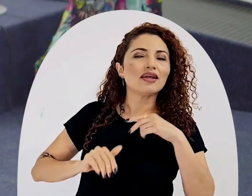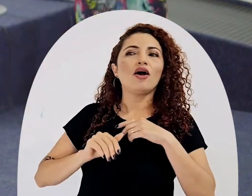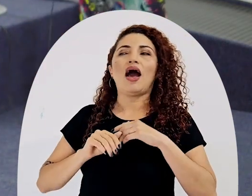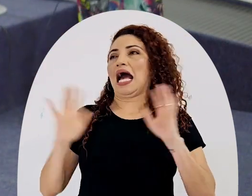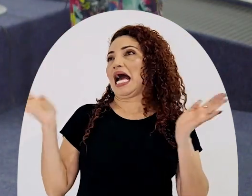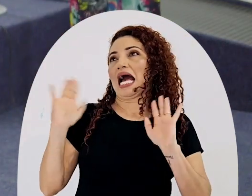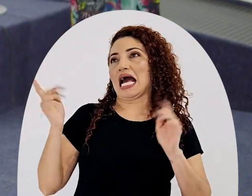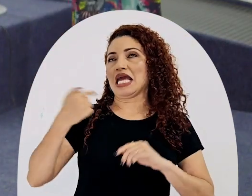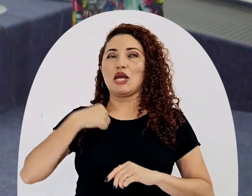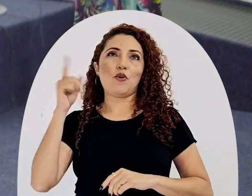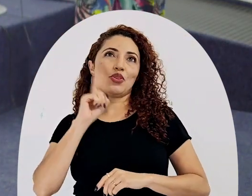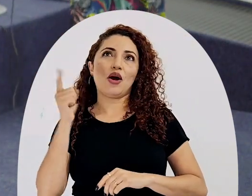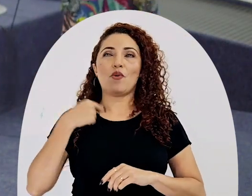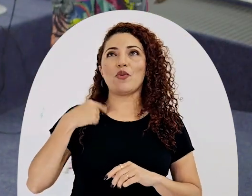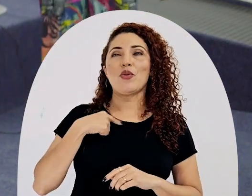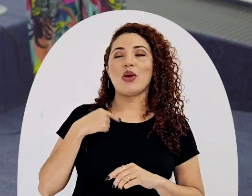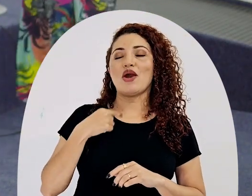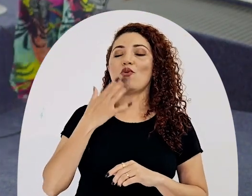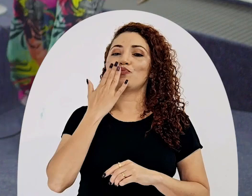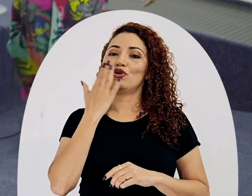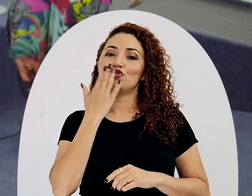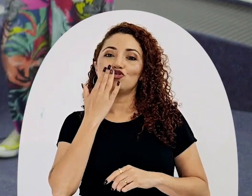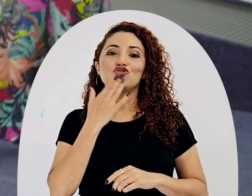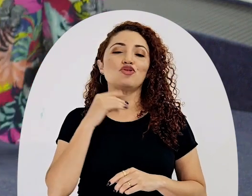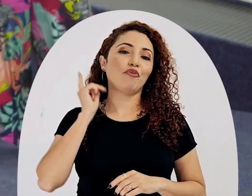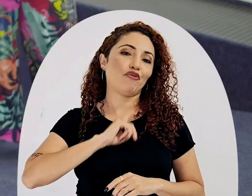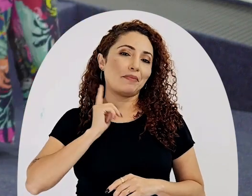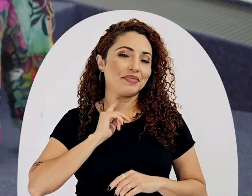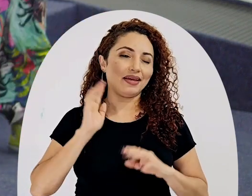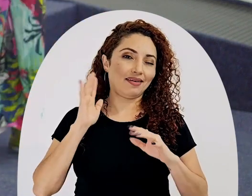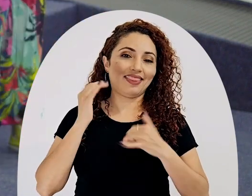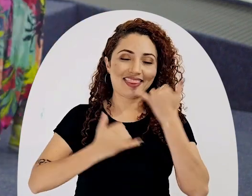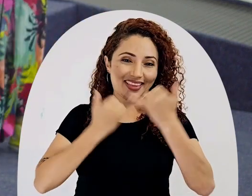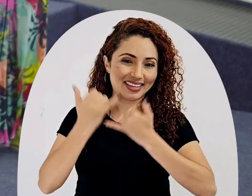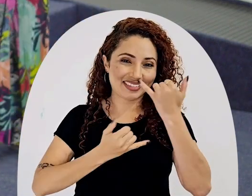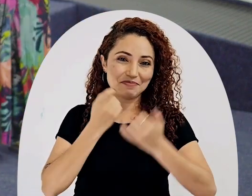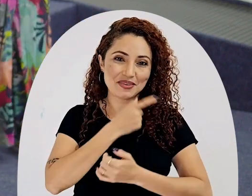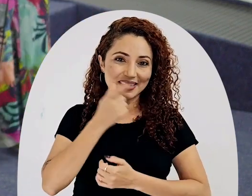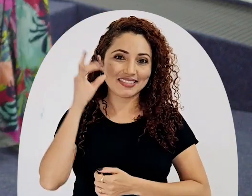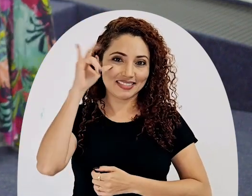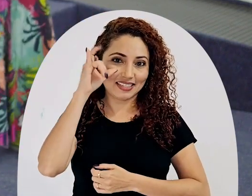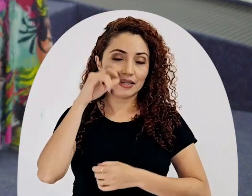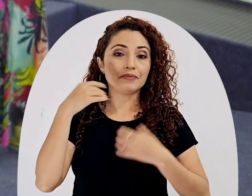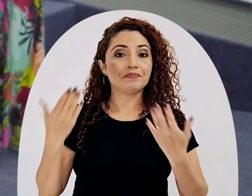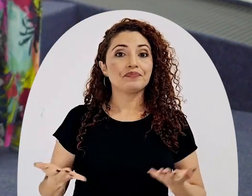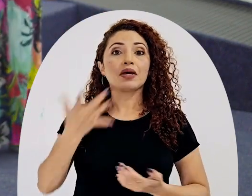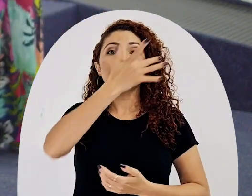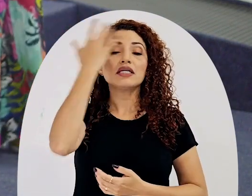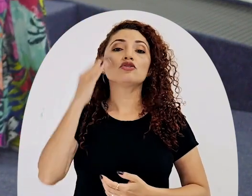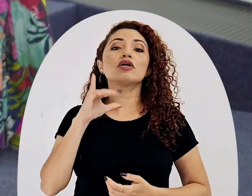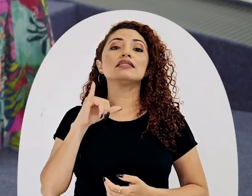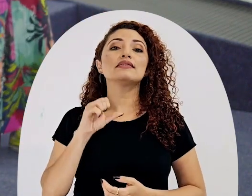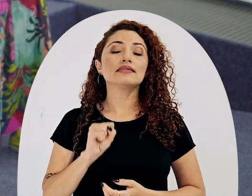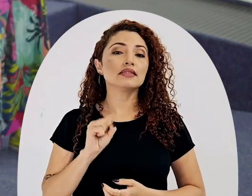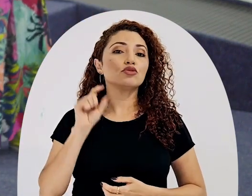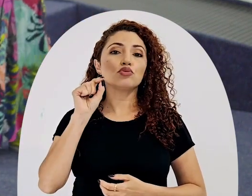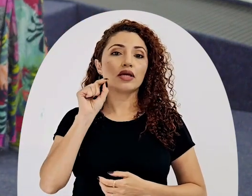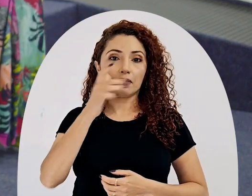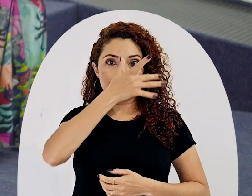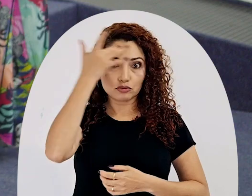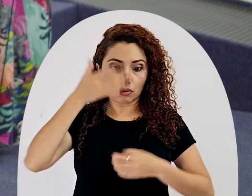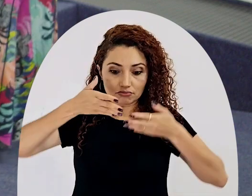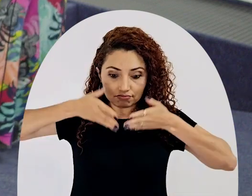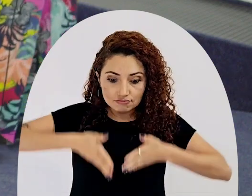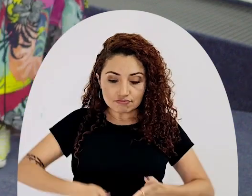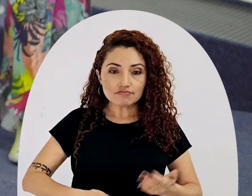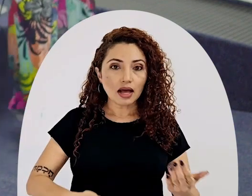É isso aí. Então, assim, contextualizando, né? Uma pessoa cisgênero é uma pessoa que, quando ela nasceu, ela se